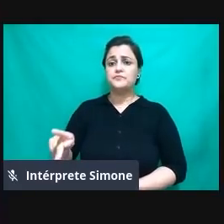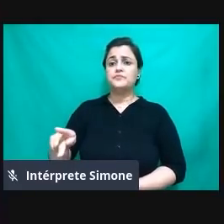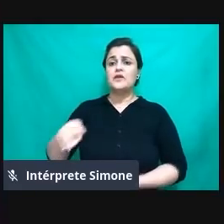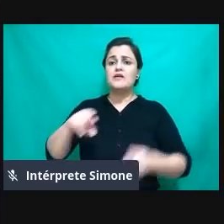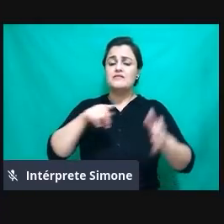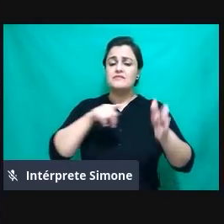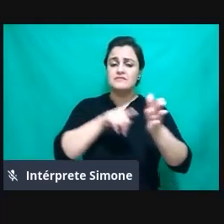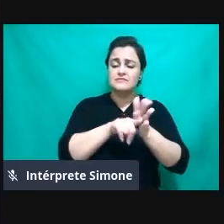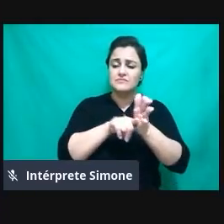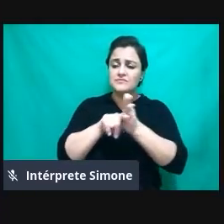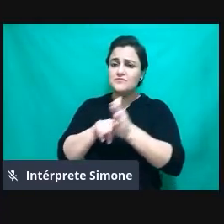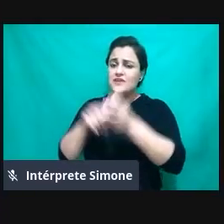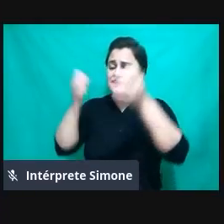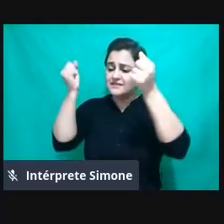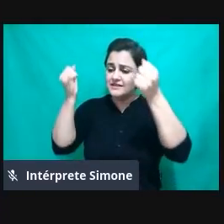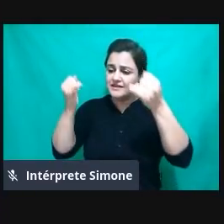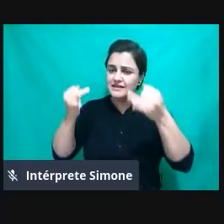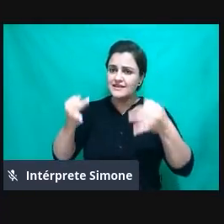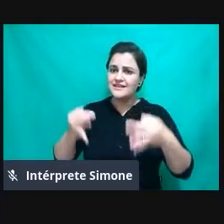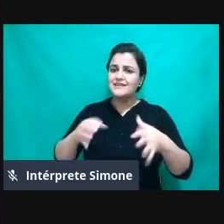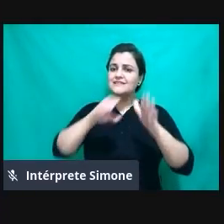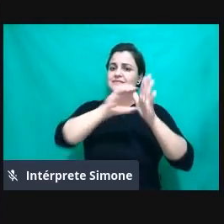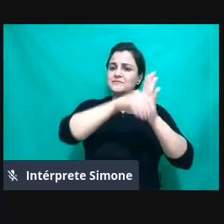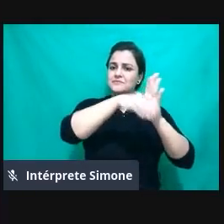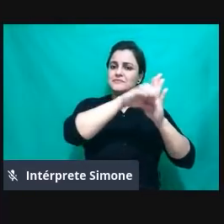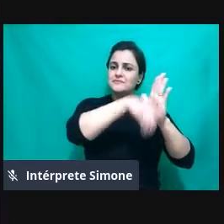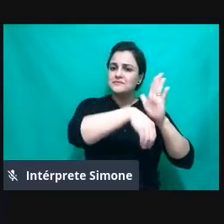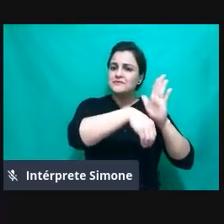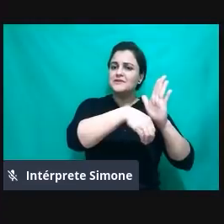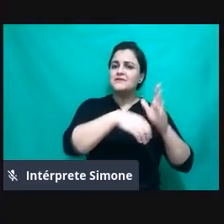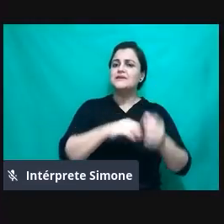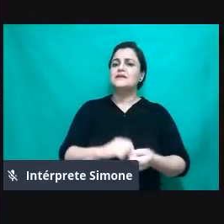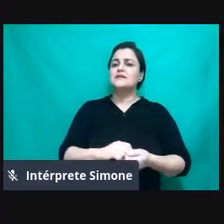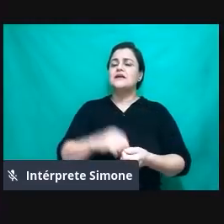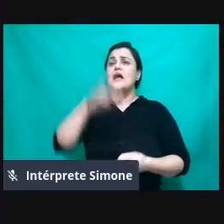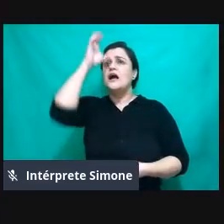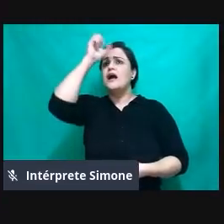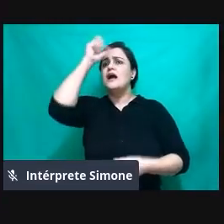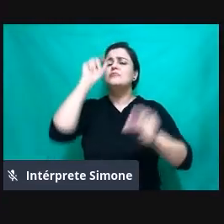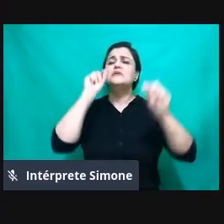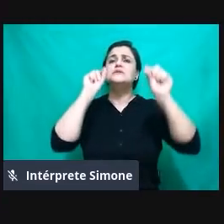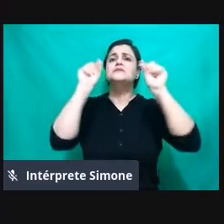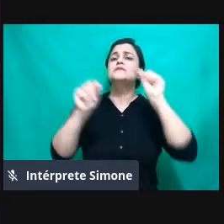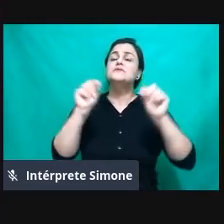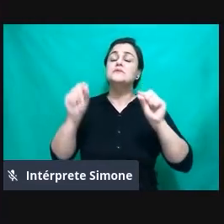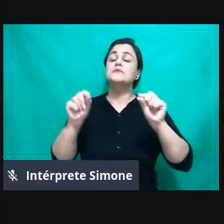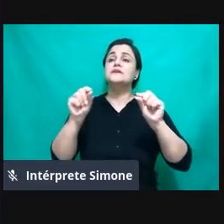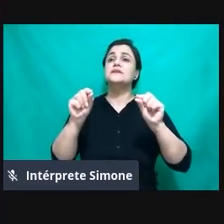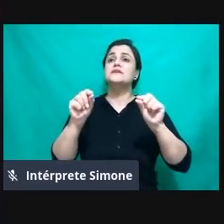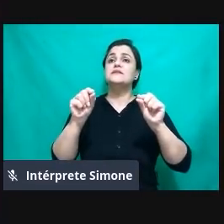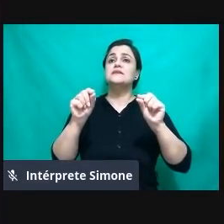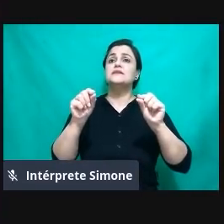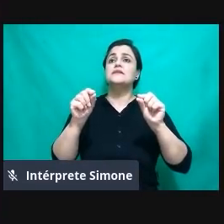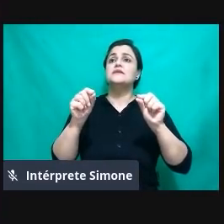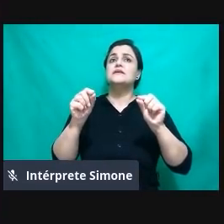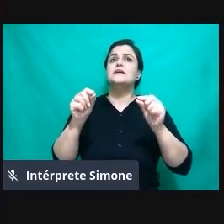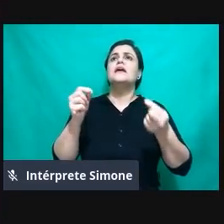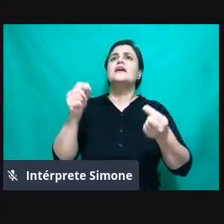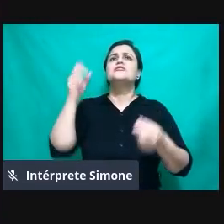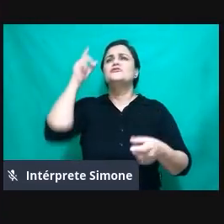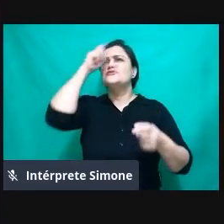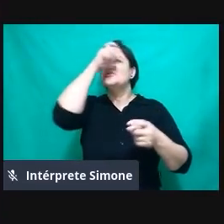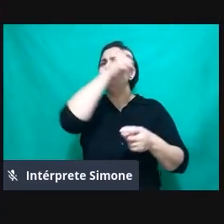conceito. O que ele aprendeu? O que foi mais fácil? O que eles descobriram? O que ficou mais difícil de